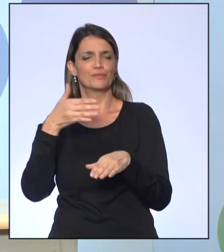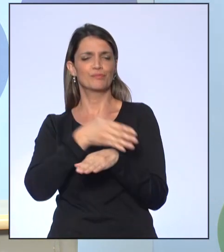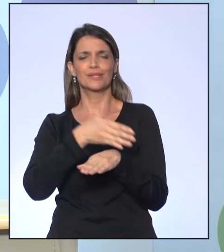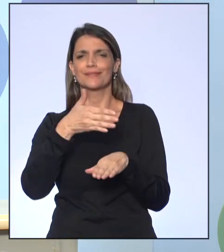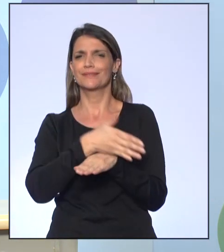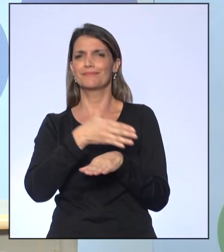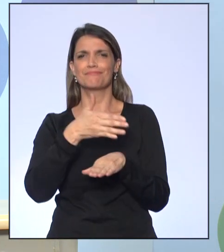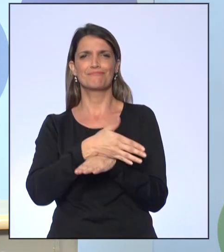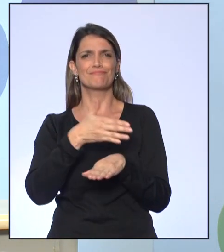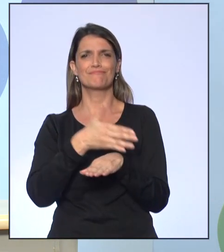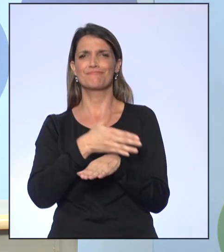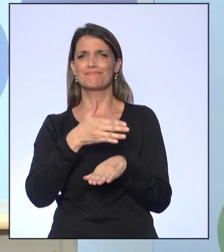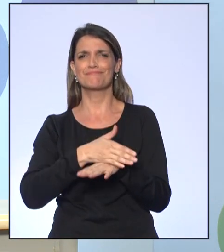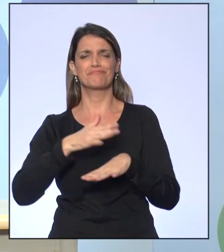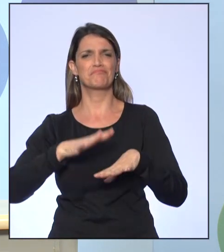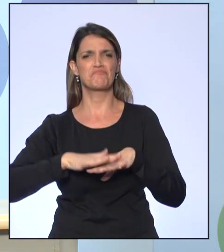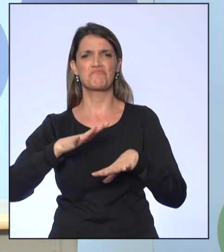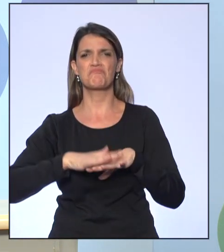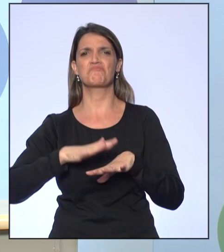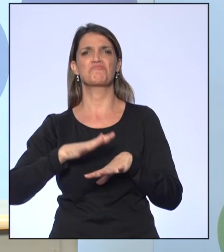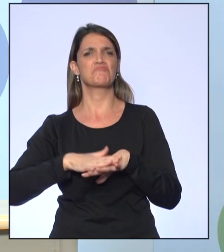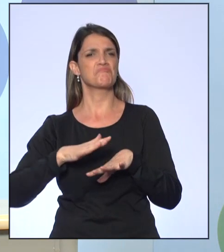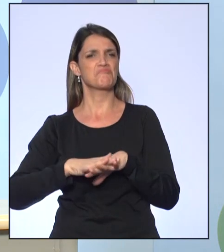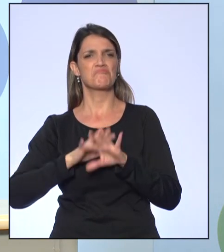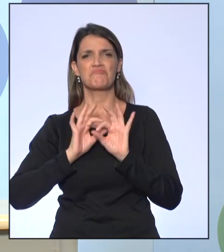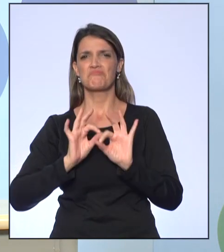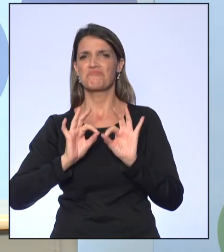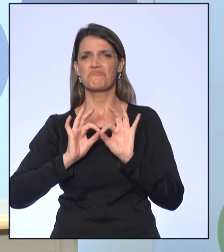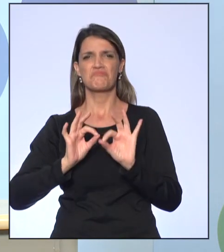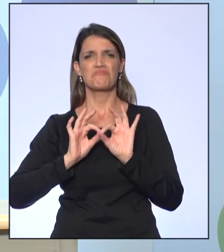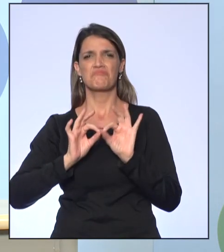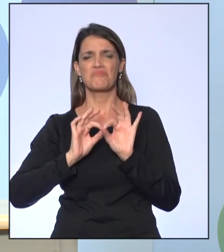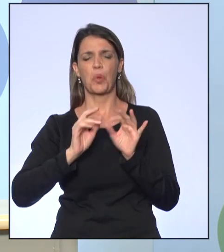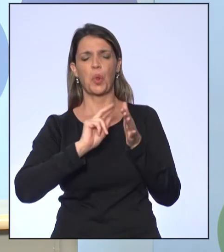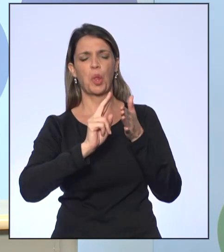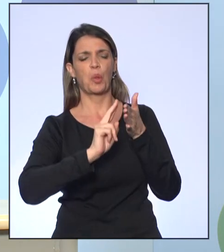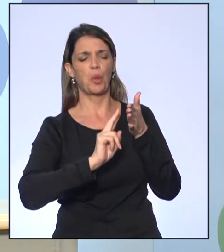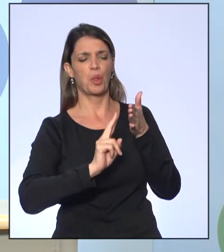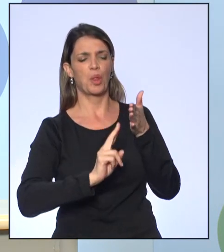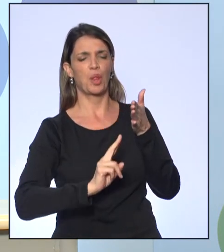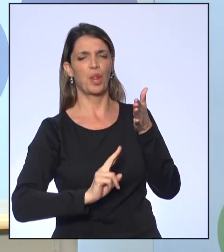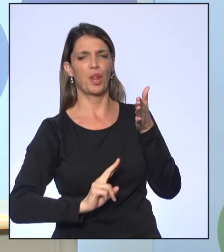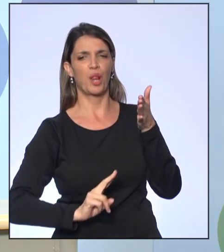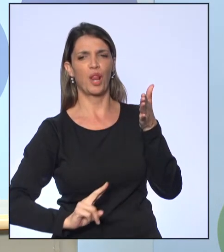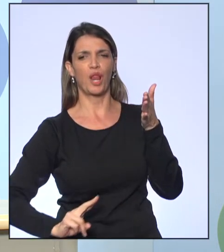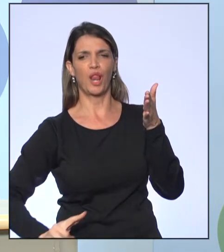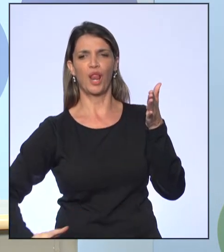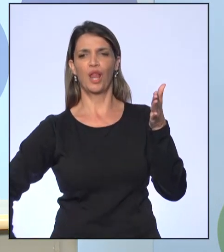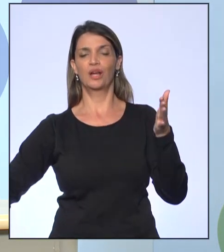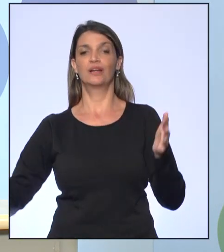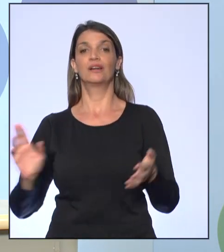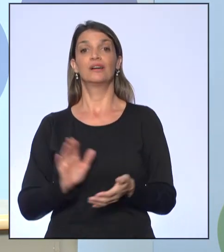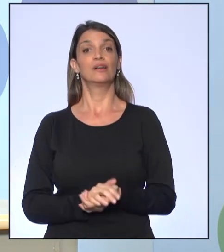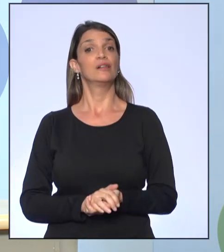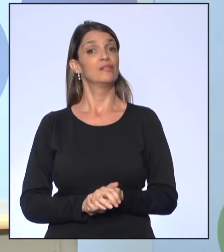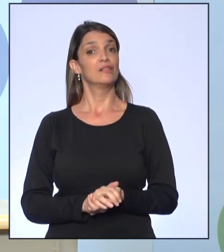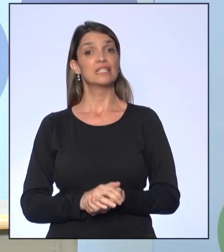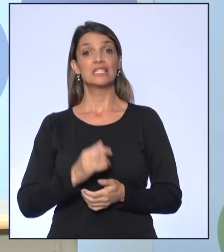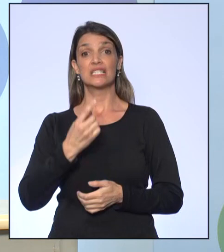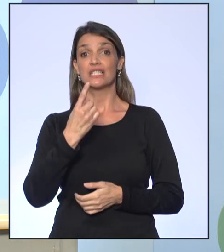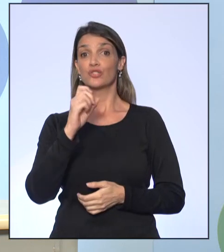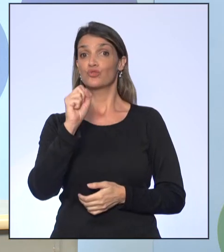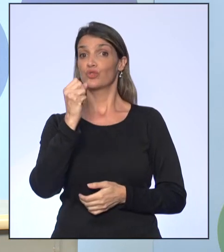o Alan, o Gustavão, o Nicolas, Juliana, Carlos Eduardo, né, e assim por diante falaram que é